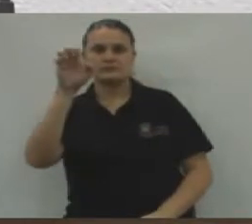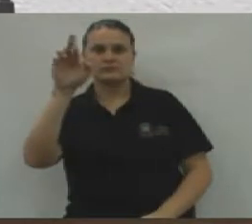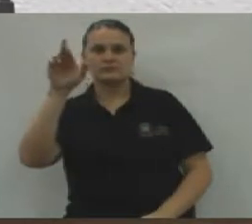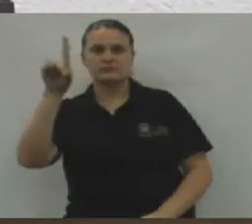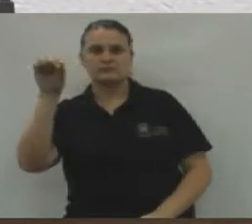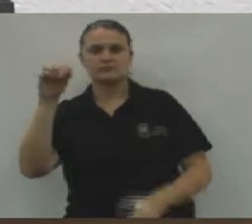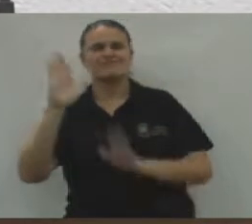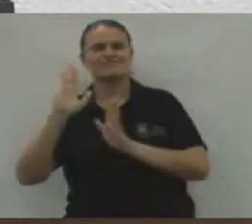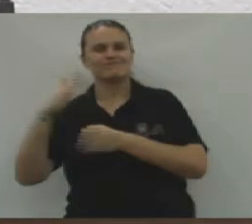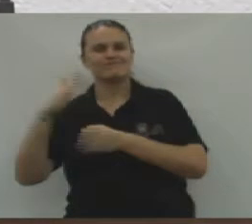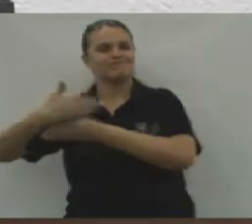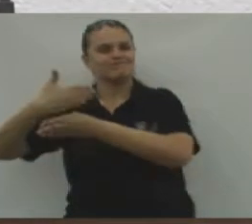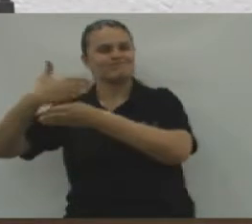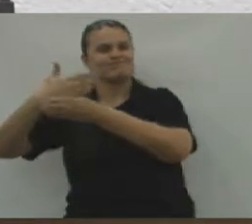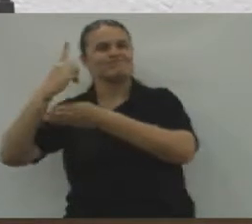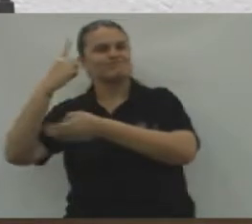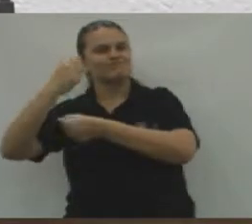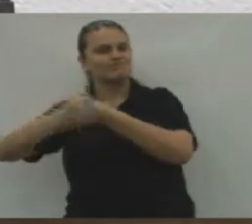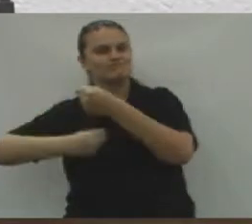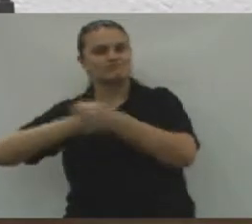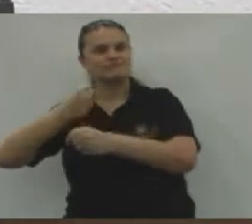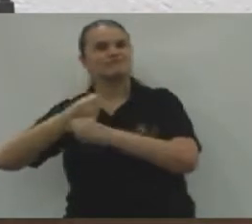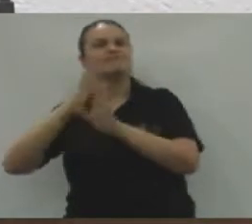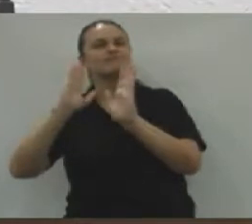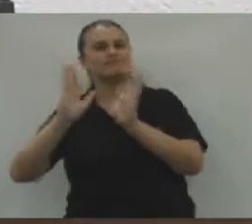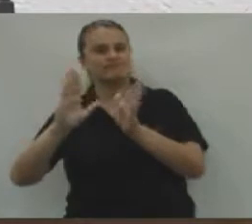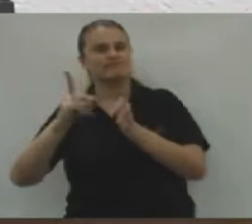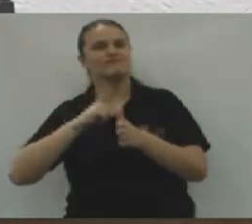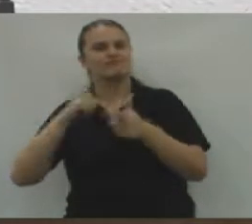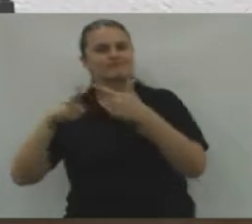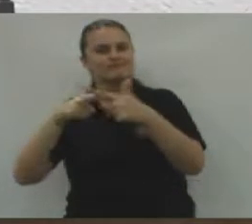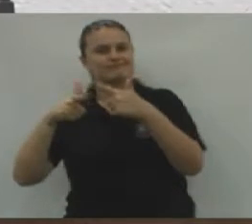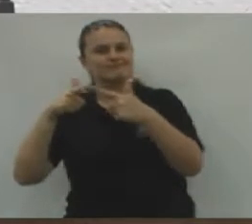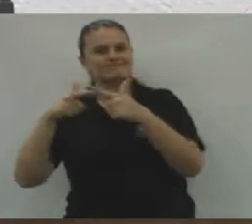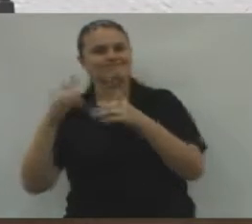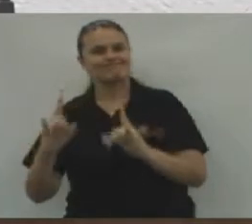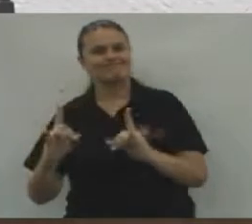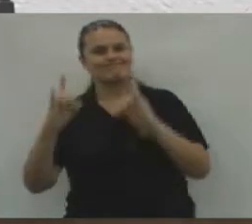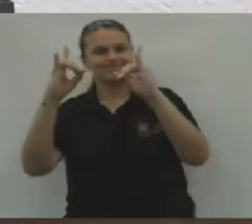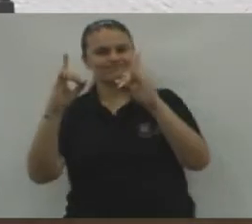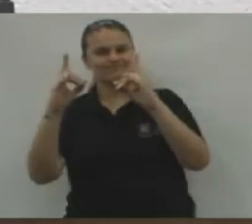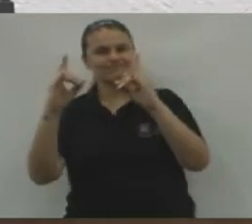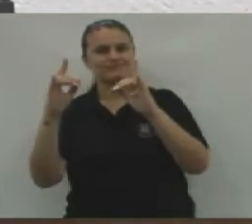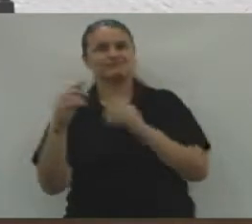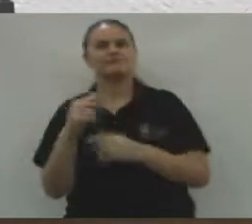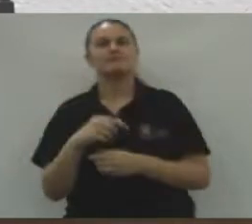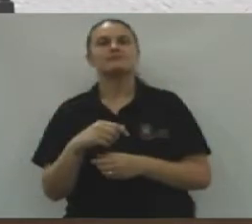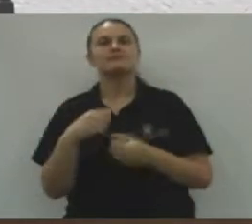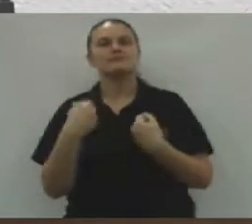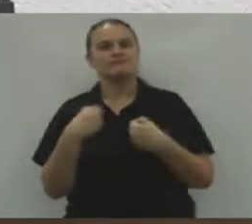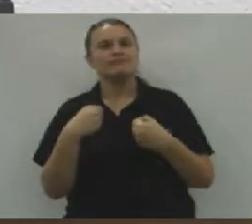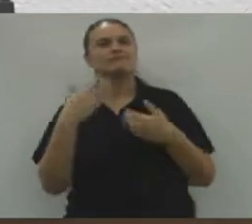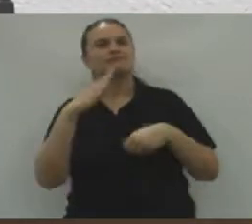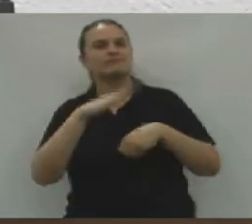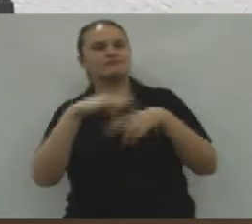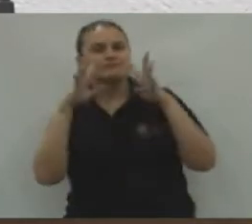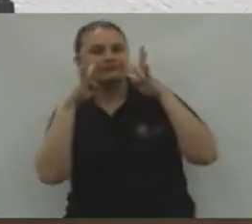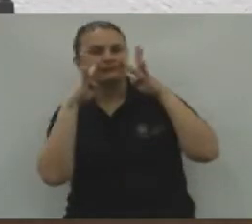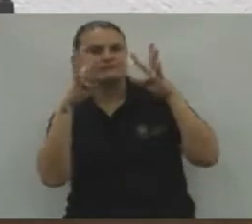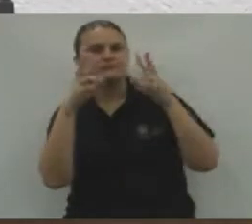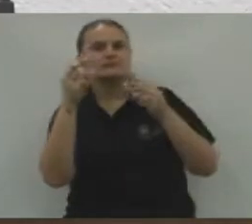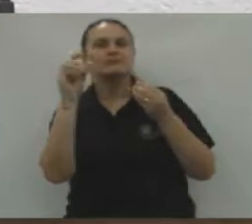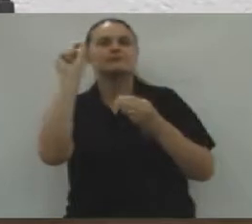tem mais ou menos um ano e já apresenta inúmeros problemas de infraestrutura. Gostaria que fosse visto